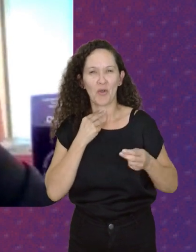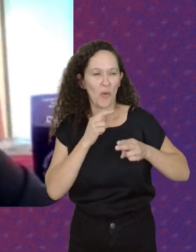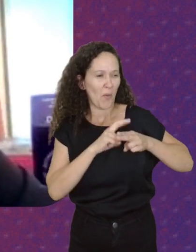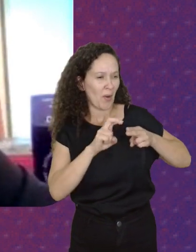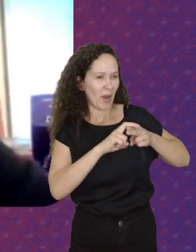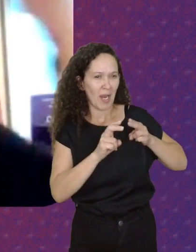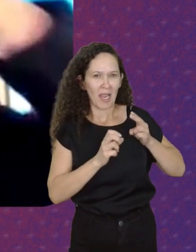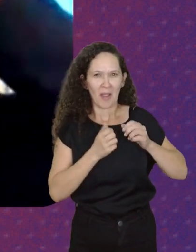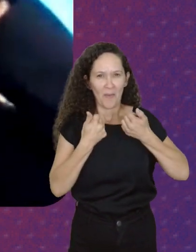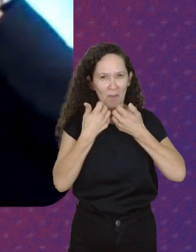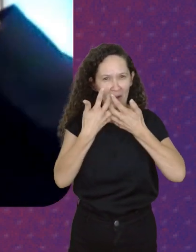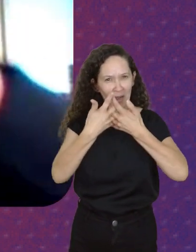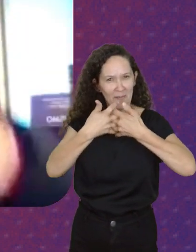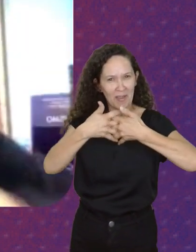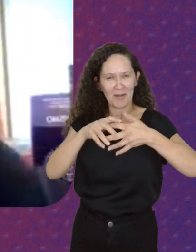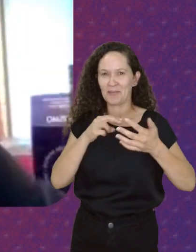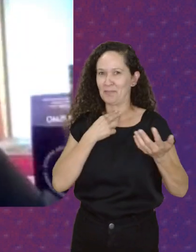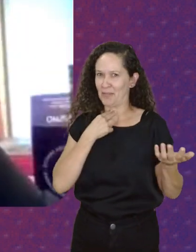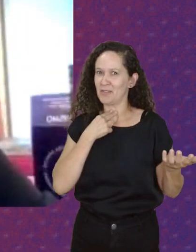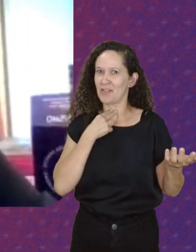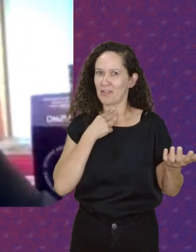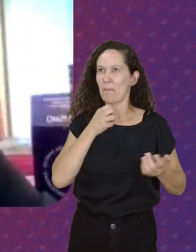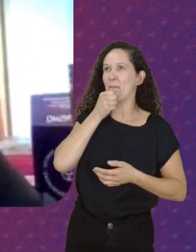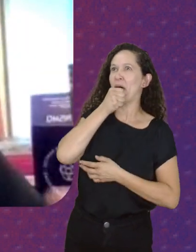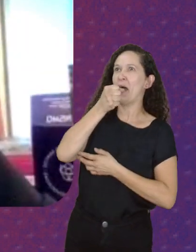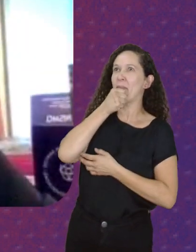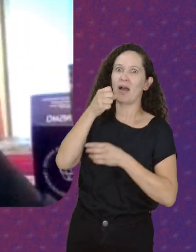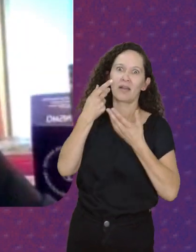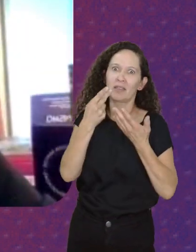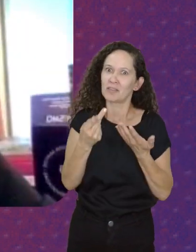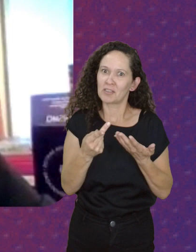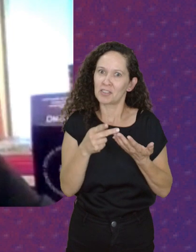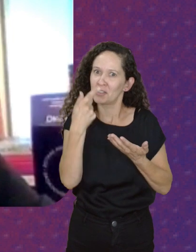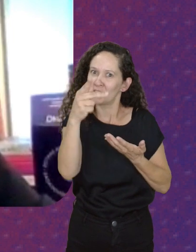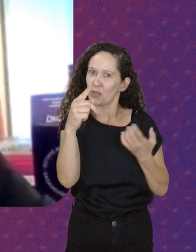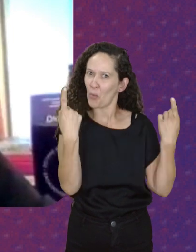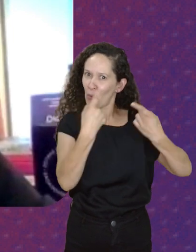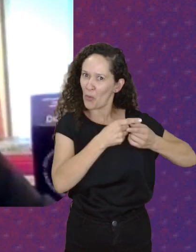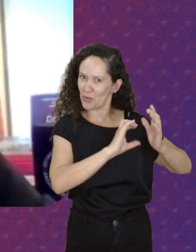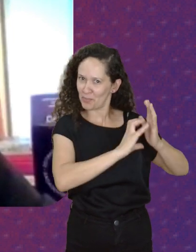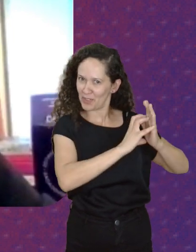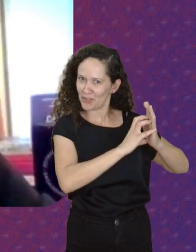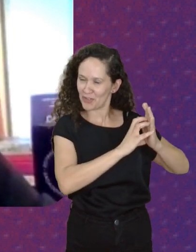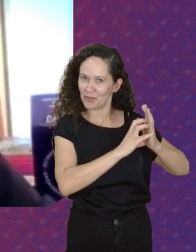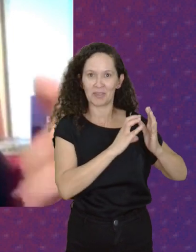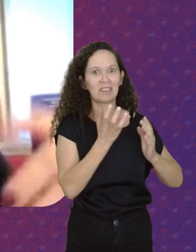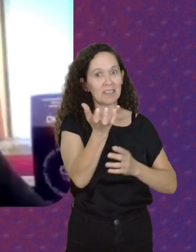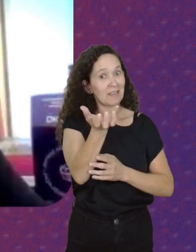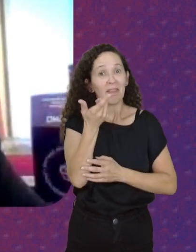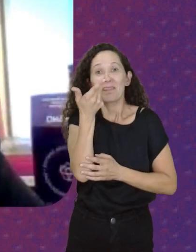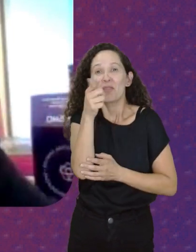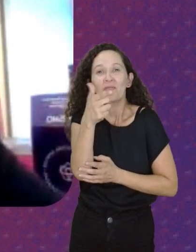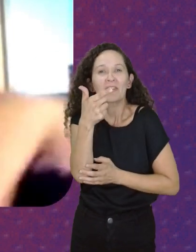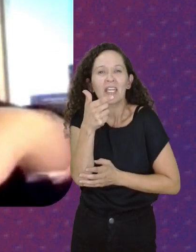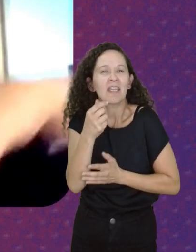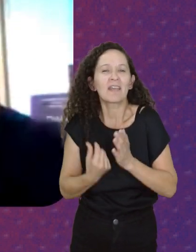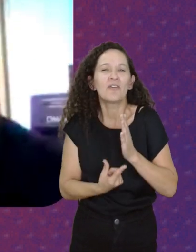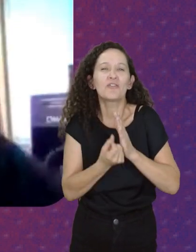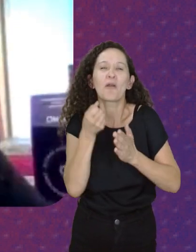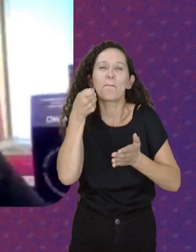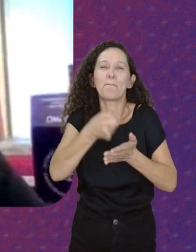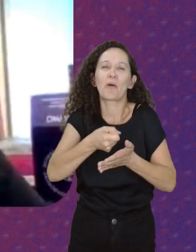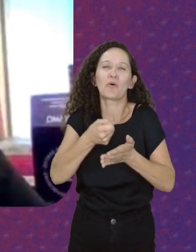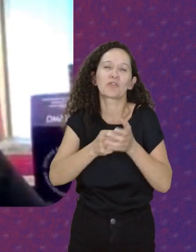porque, obviamente, né, as suas adversárias, candidatas médias, não vão ter dinheiro para contratar uma